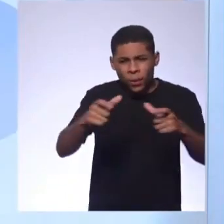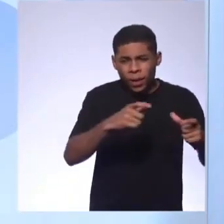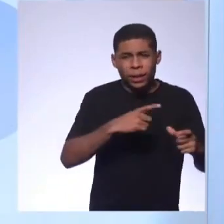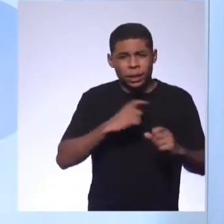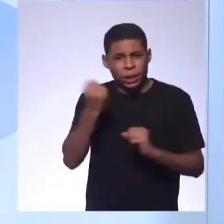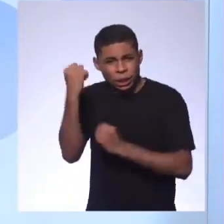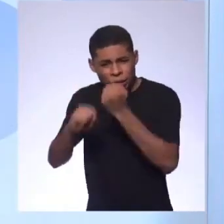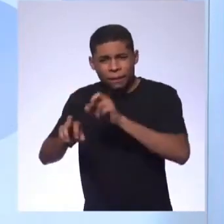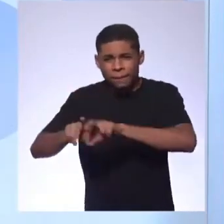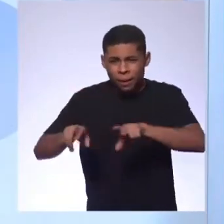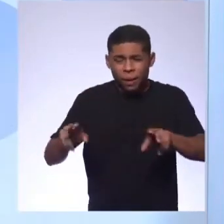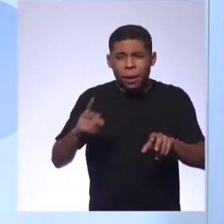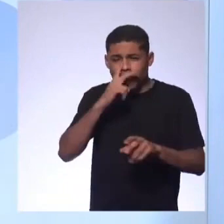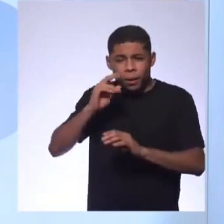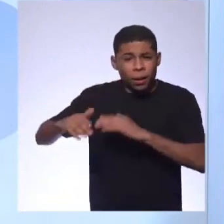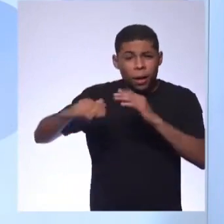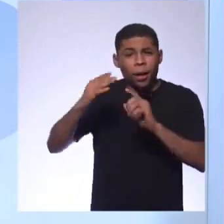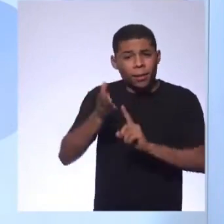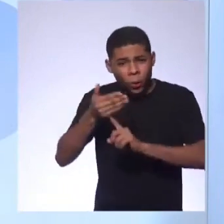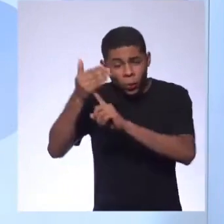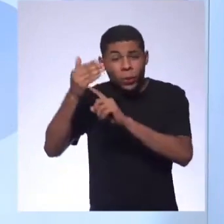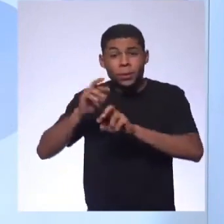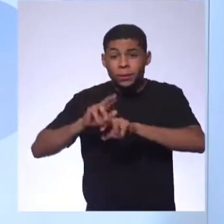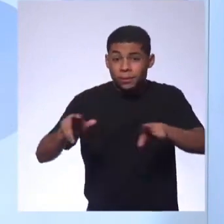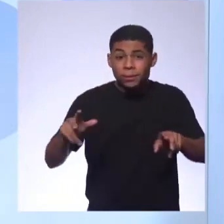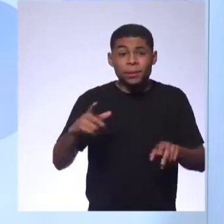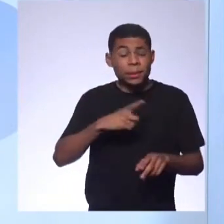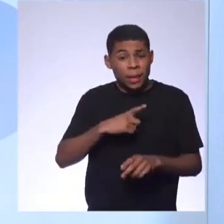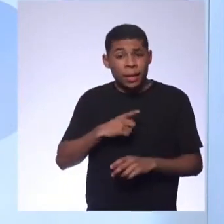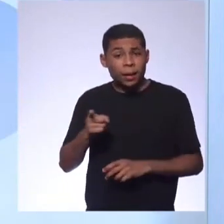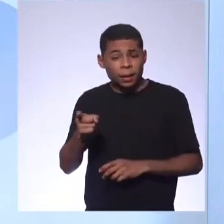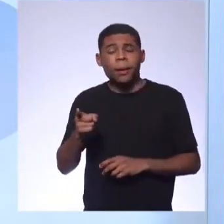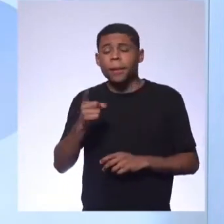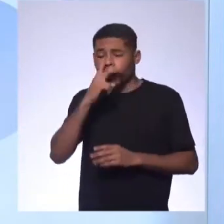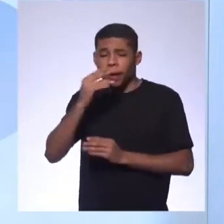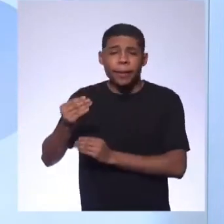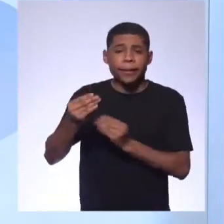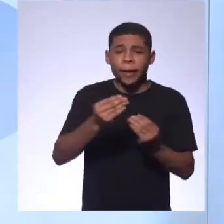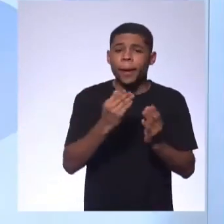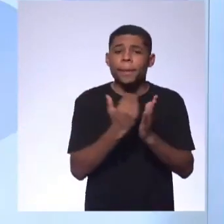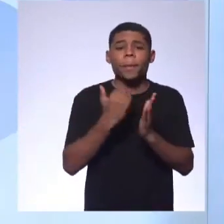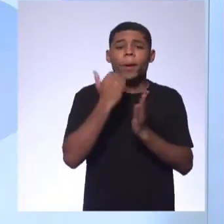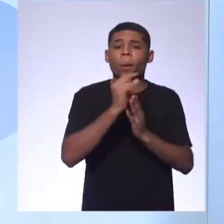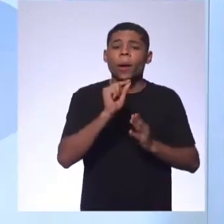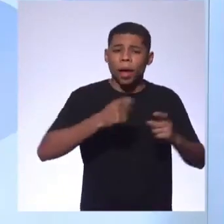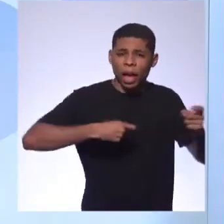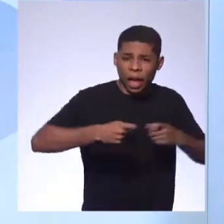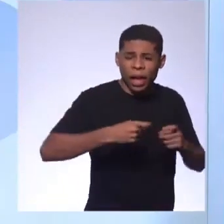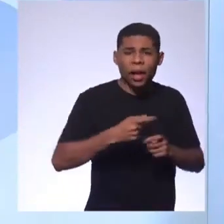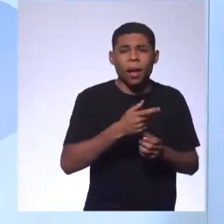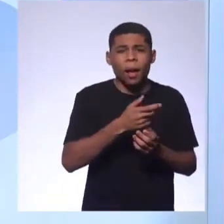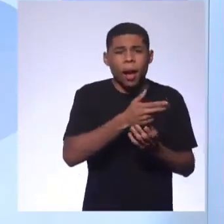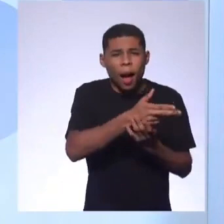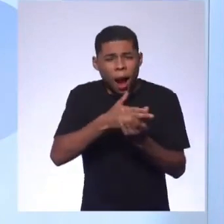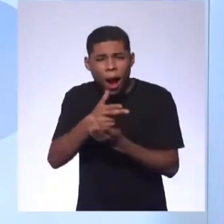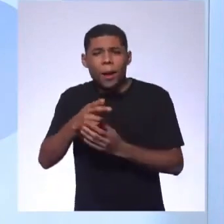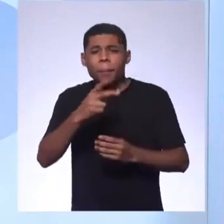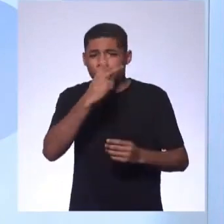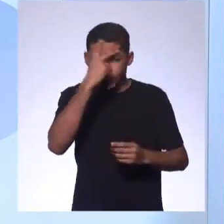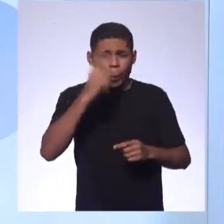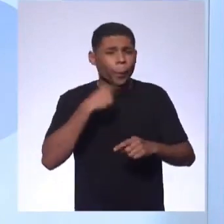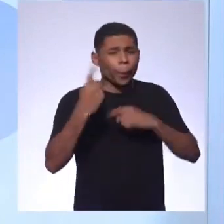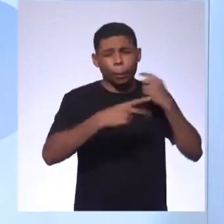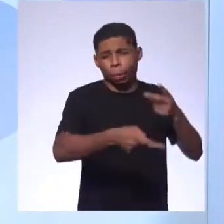industrialização, esse desenvolvimento tecnológico desemboca na guerra, nas nas armas e nas mortes, né?